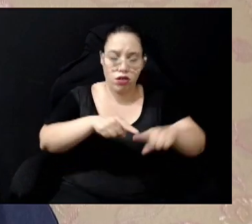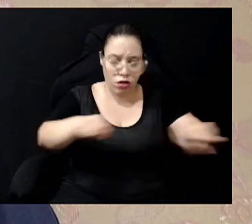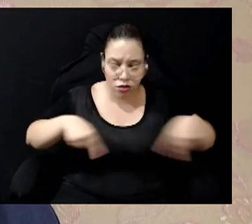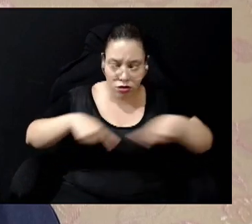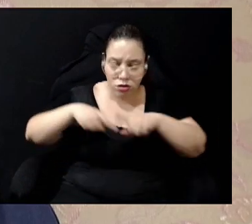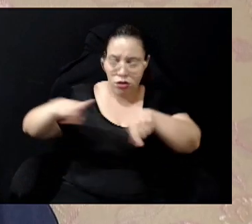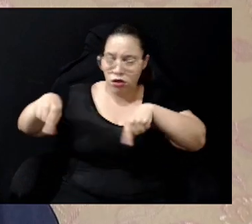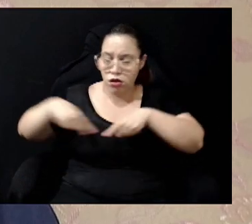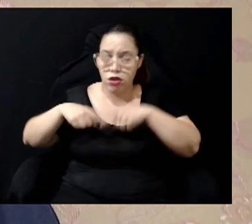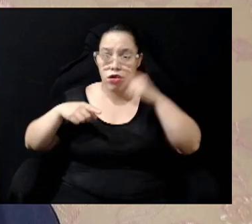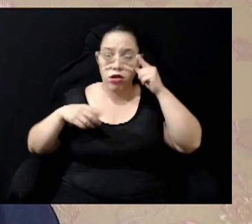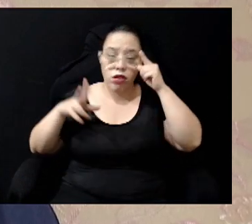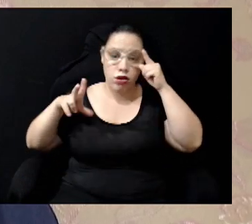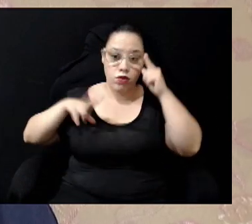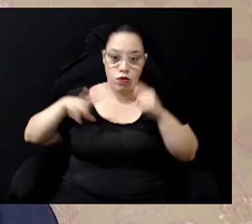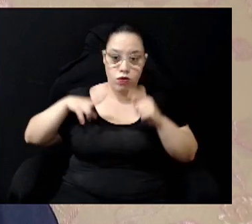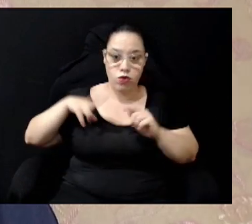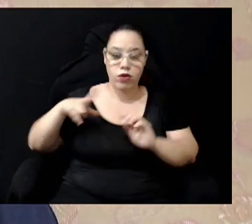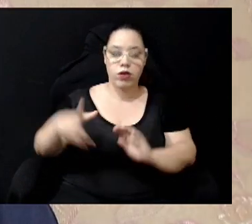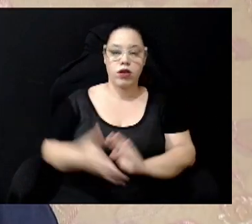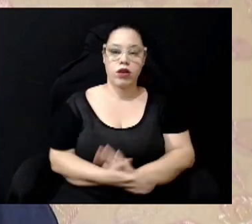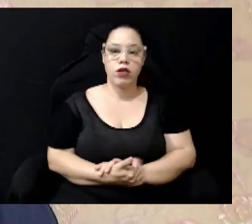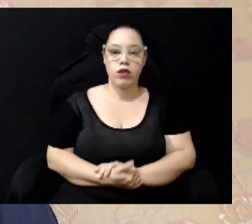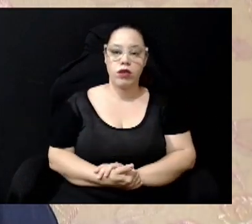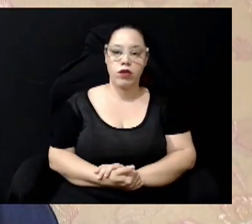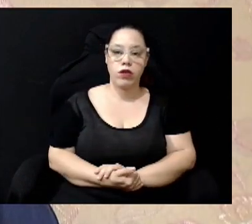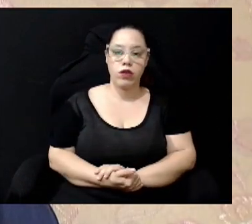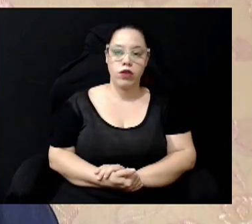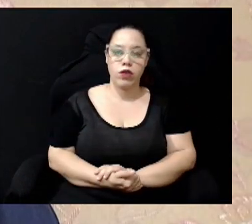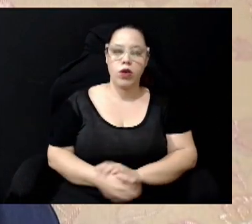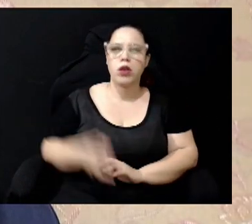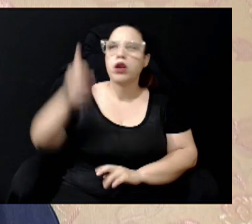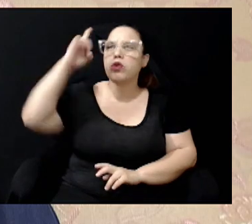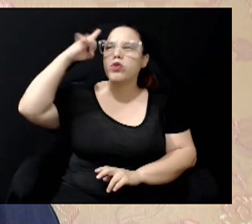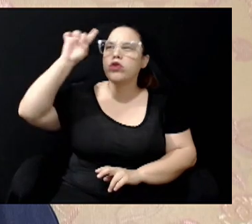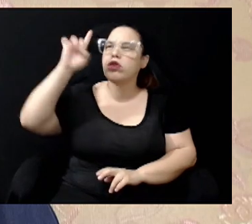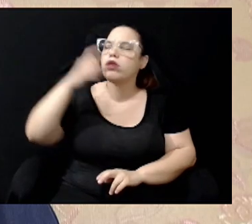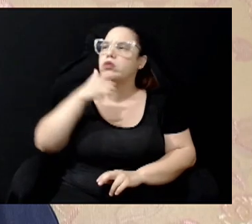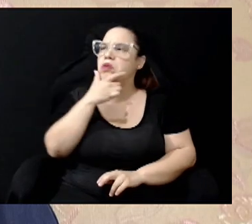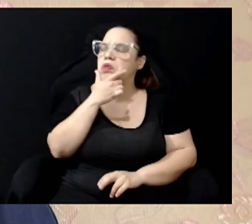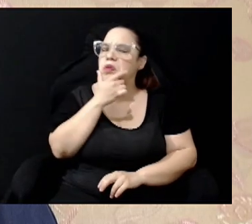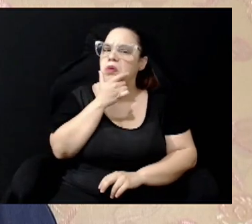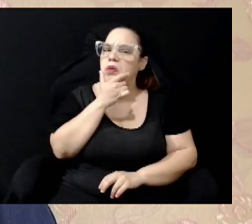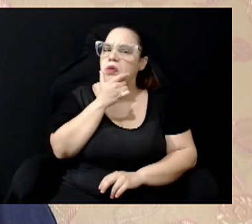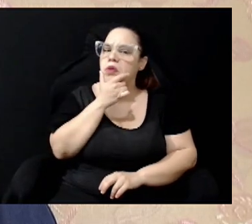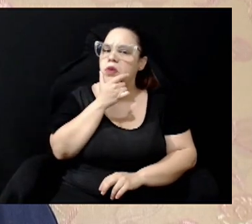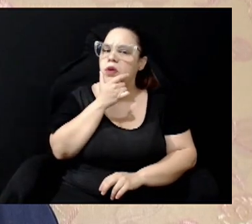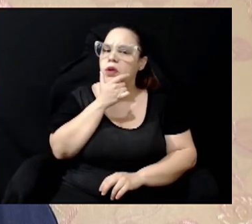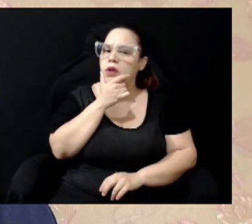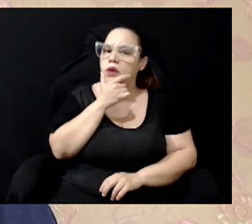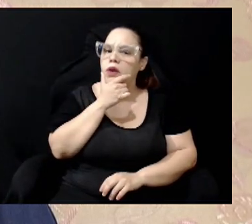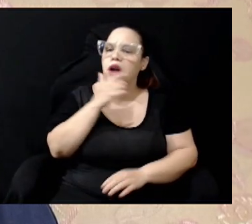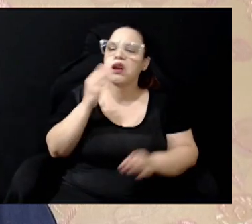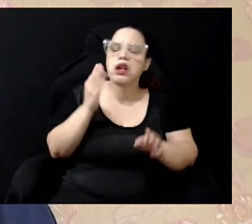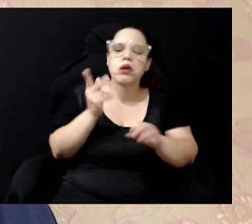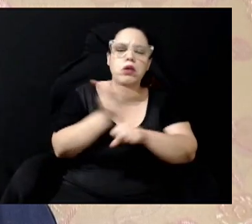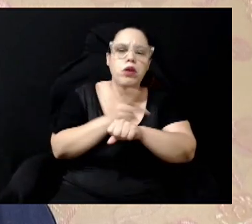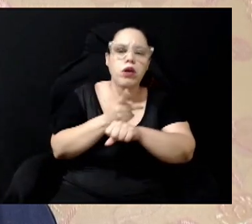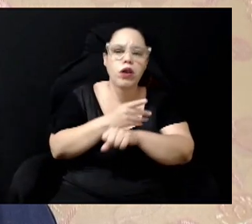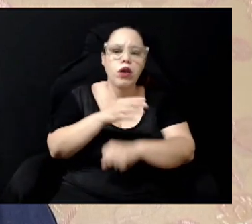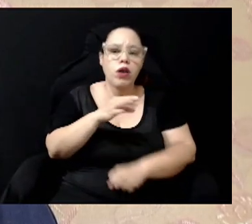particulares dos acadêmicos, até que um dia eles procuraram o prefeito Lauro